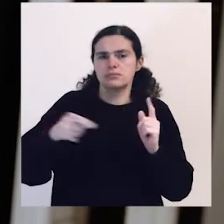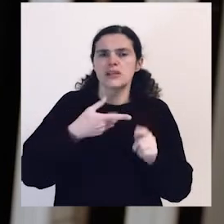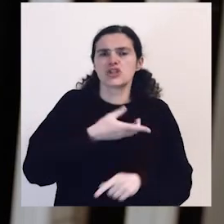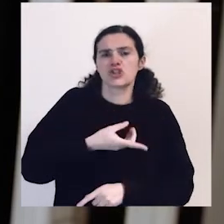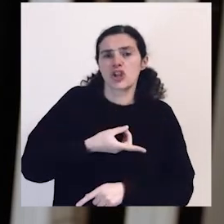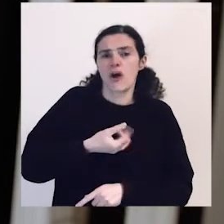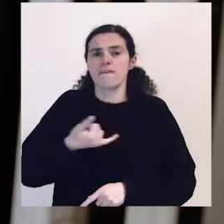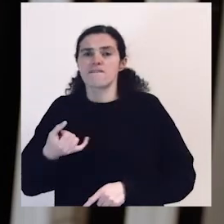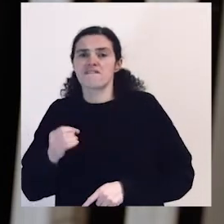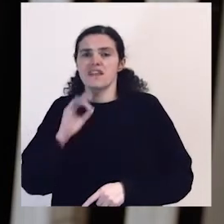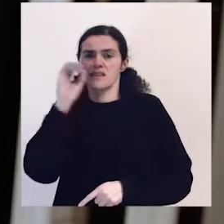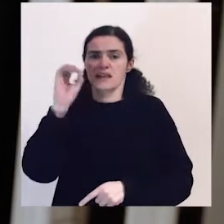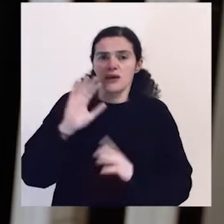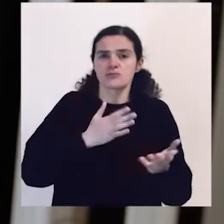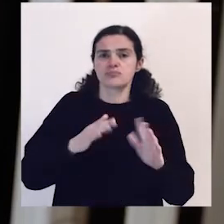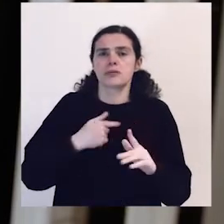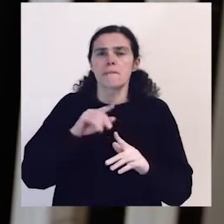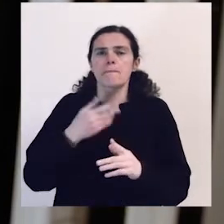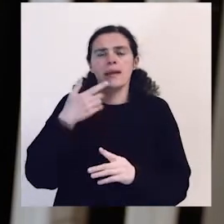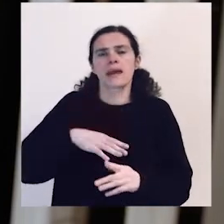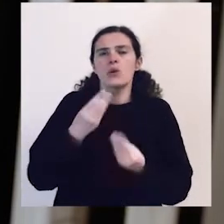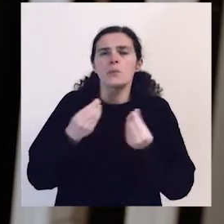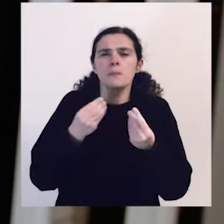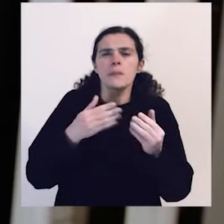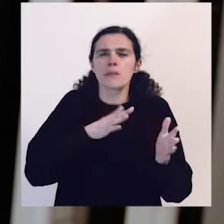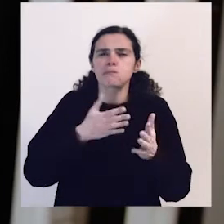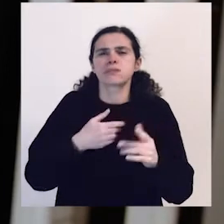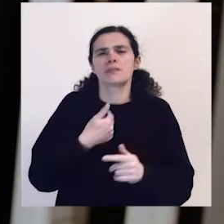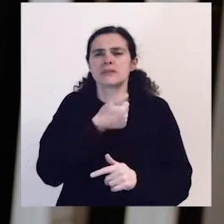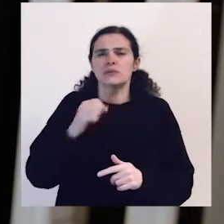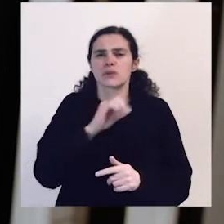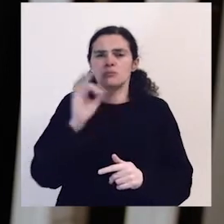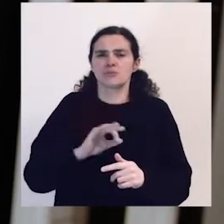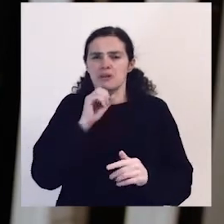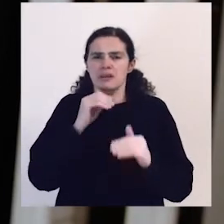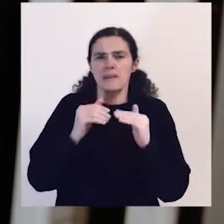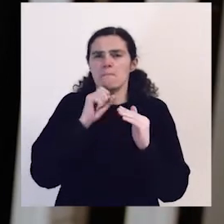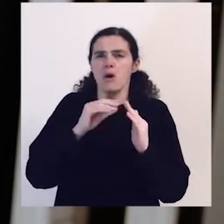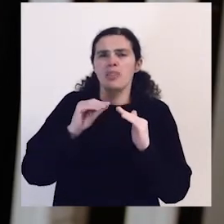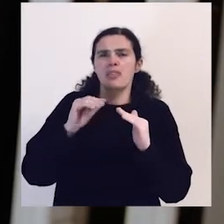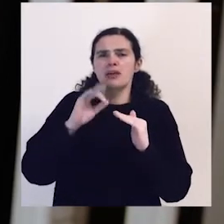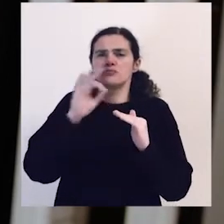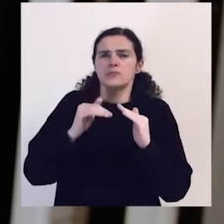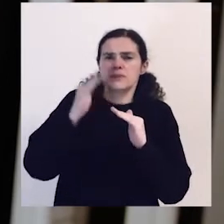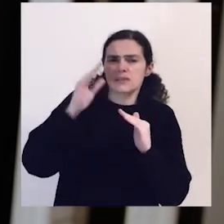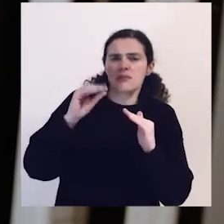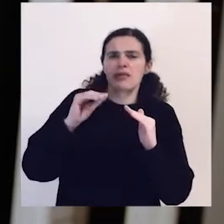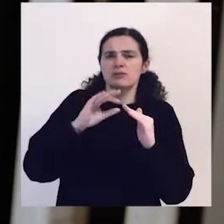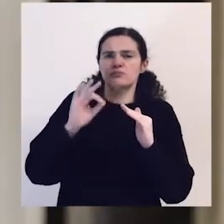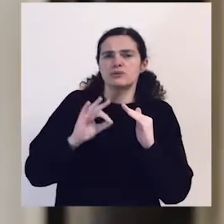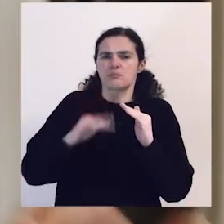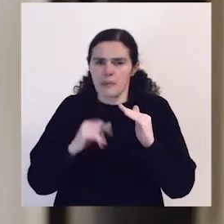ano de 19, 20 graus e pretendemos que a umidade relativa esteja na ordem dos 50%, com uma janela de mais ou menos